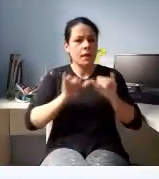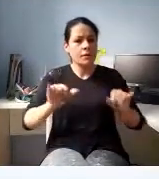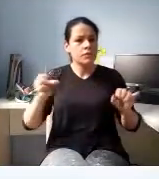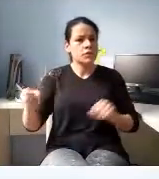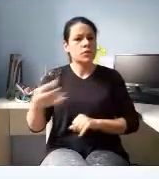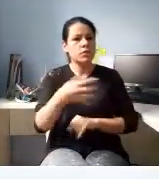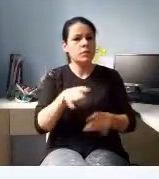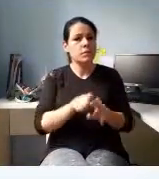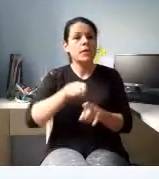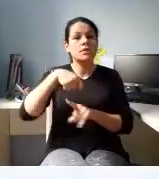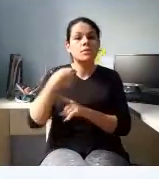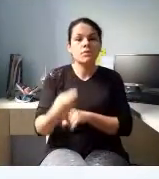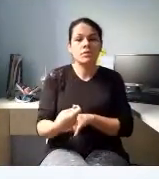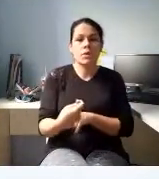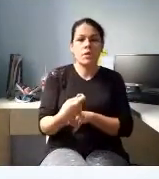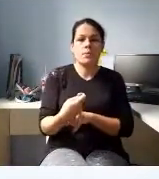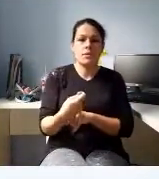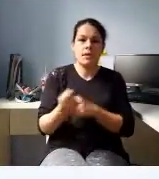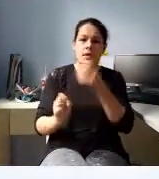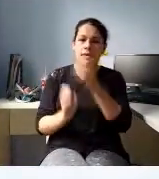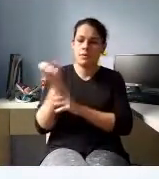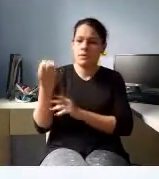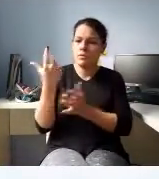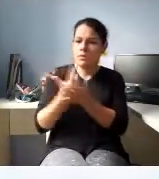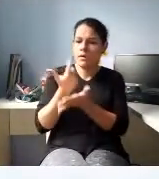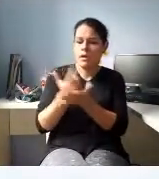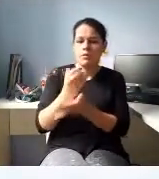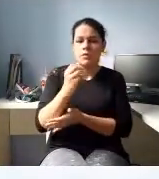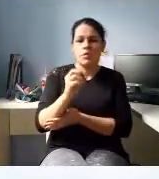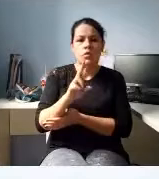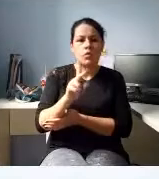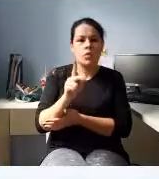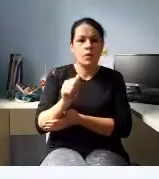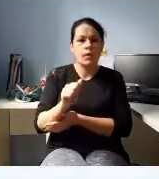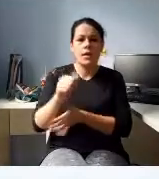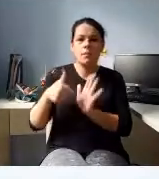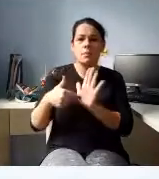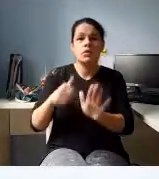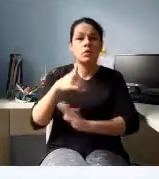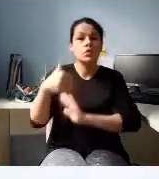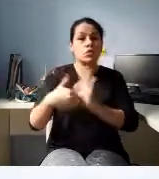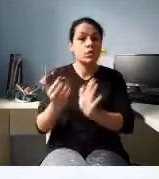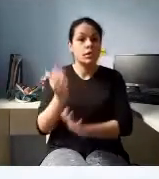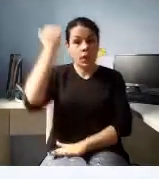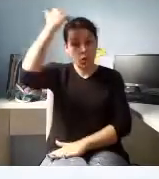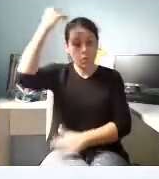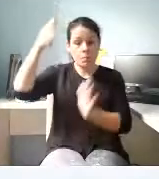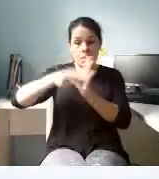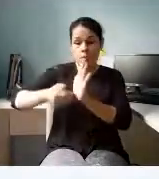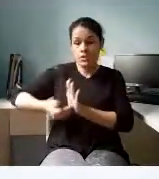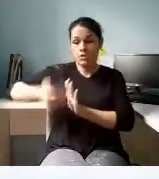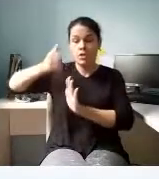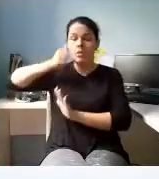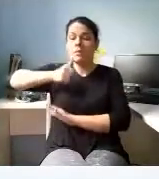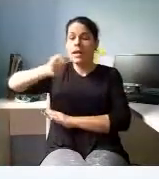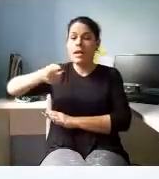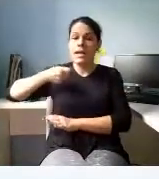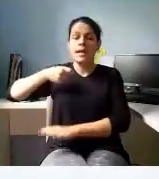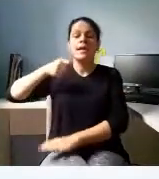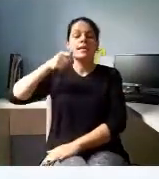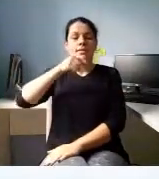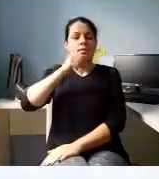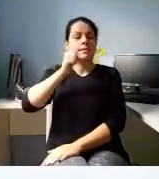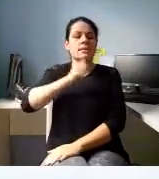relação à introdução do livro do Cunha, onde ele coloca toda a culpa do impeachment da Dilma em relação ao